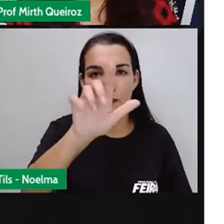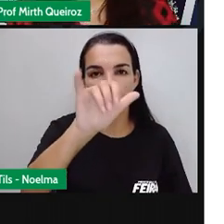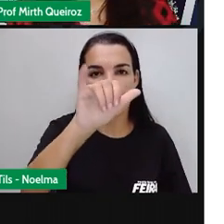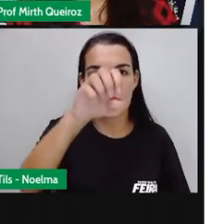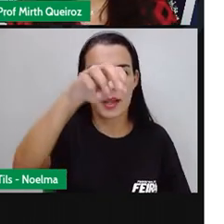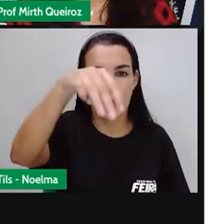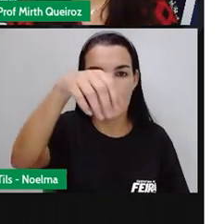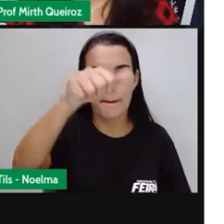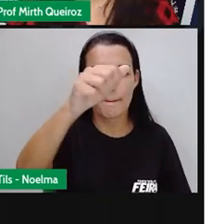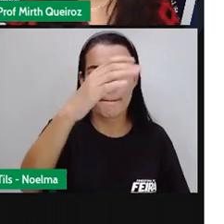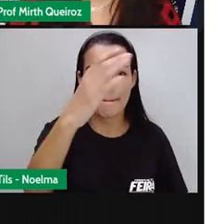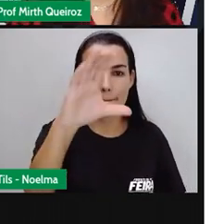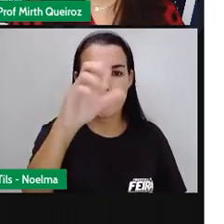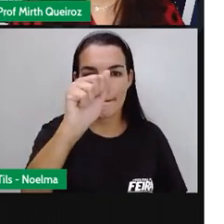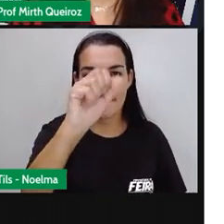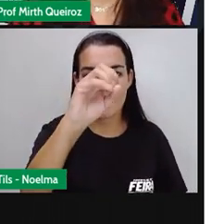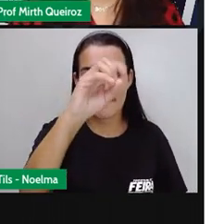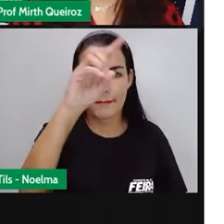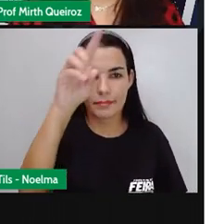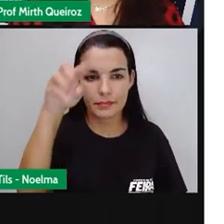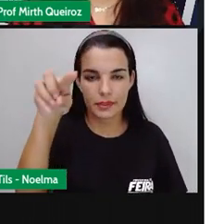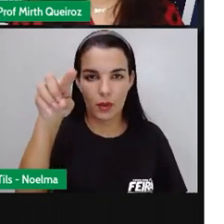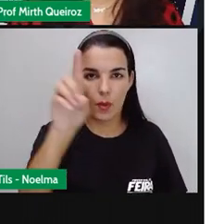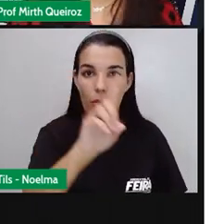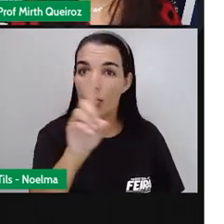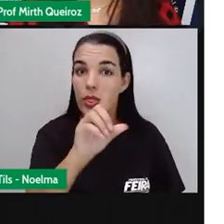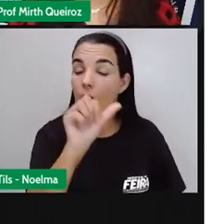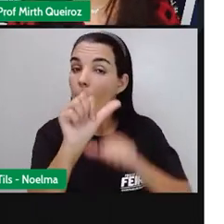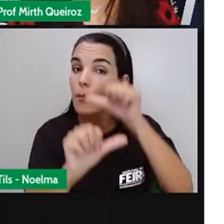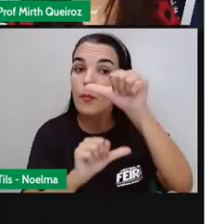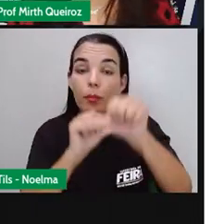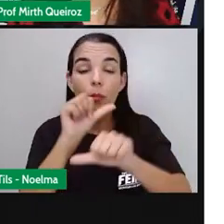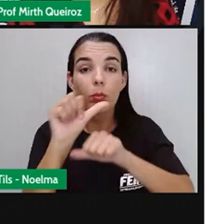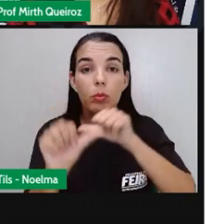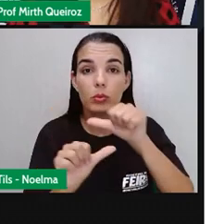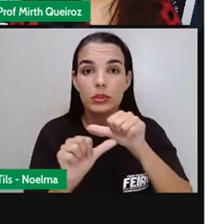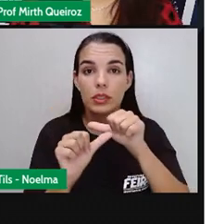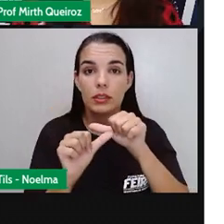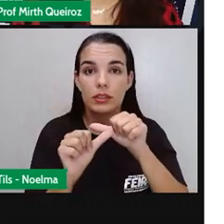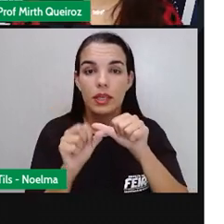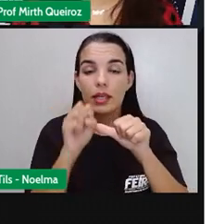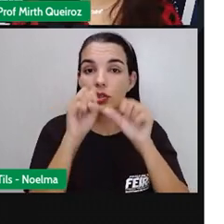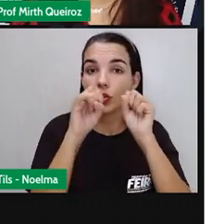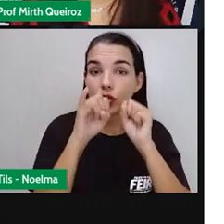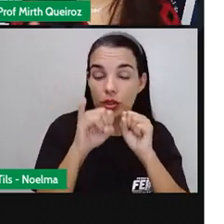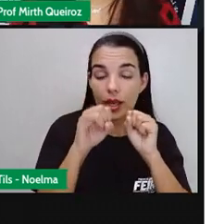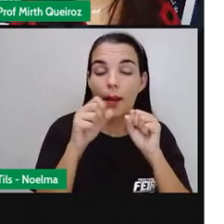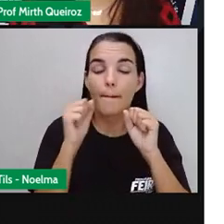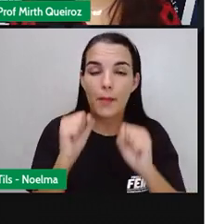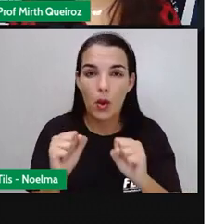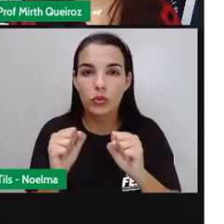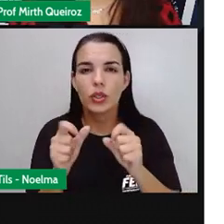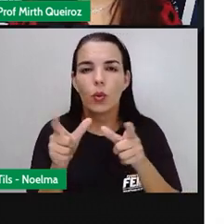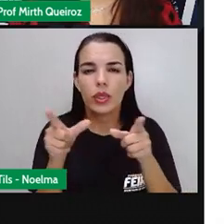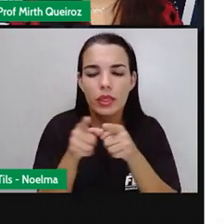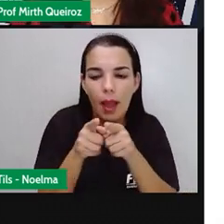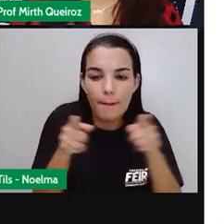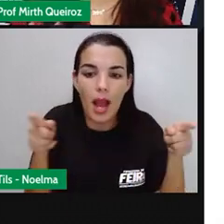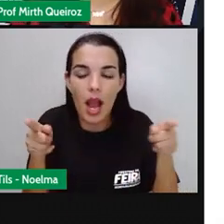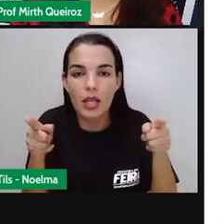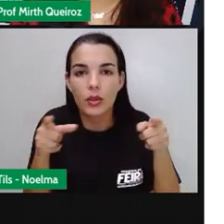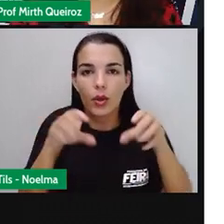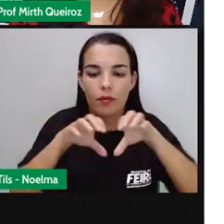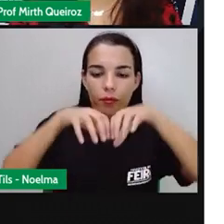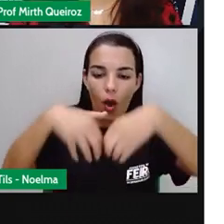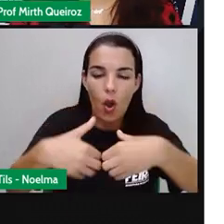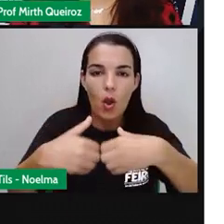fenômenos físicos, a composição da matéria não vai alterar. Pode alterar a forma, tamanho, a